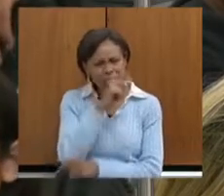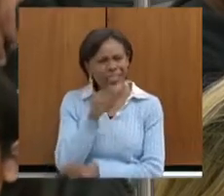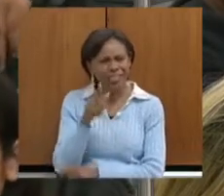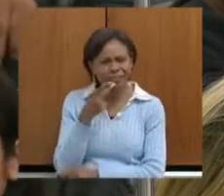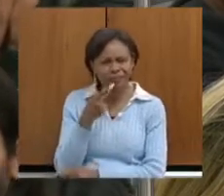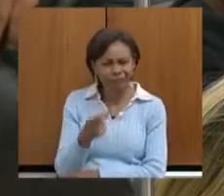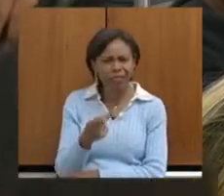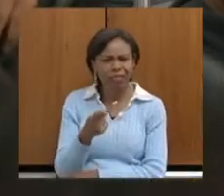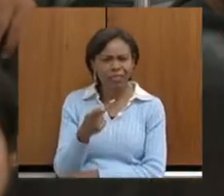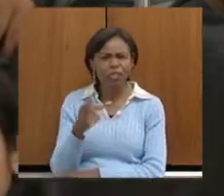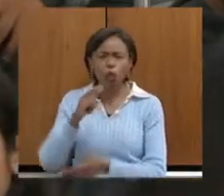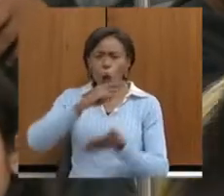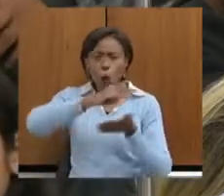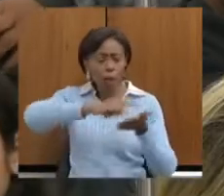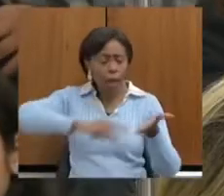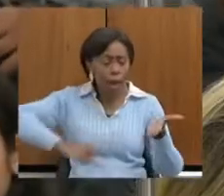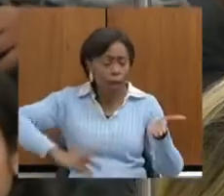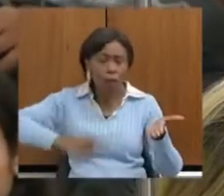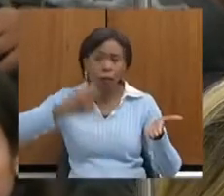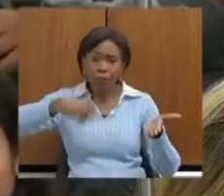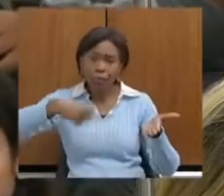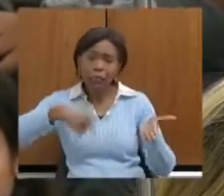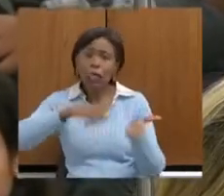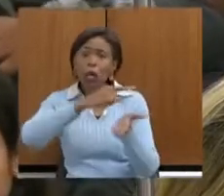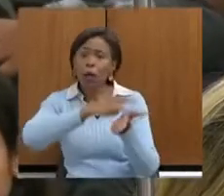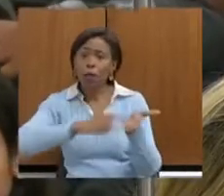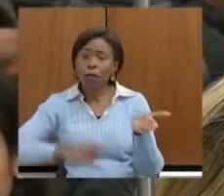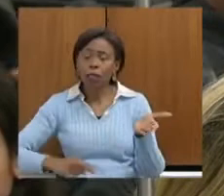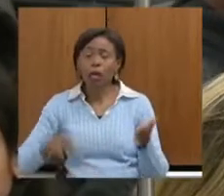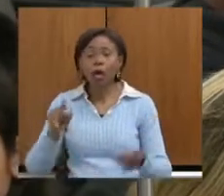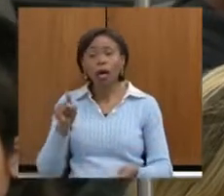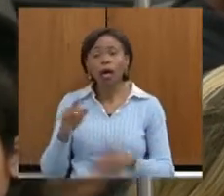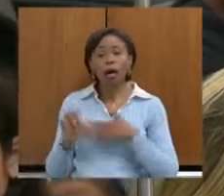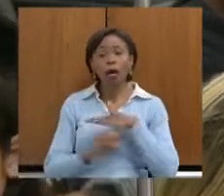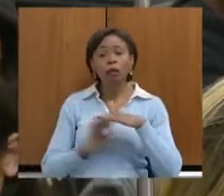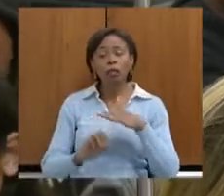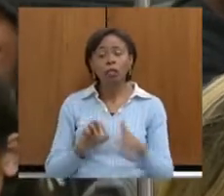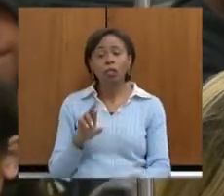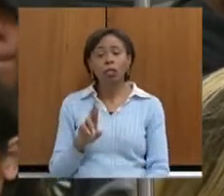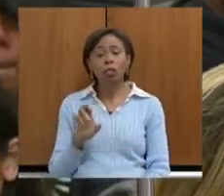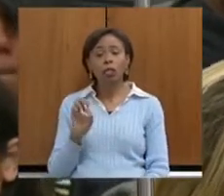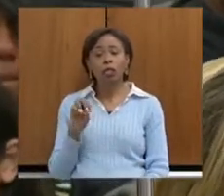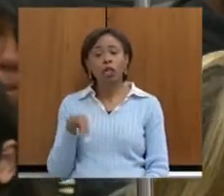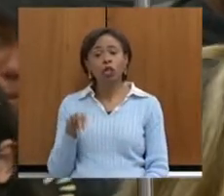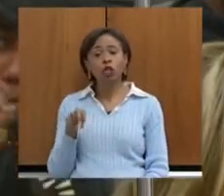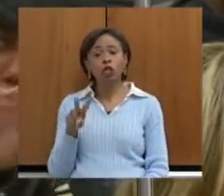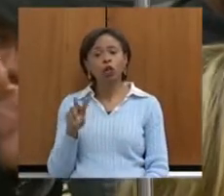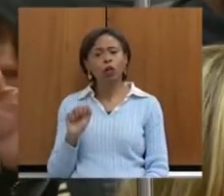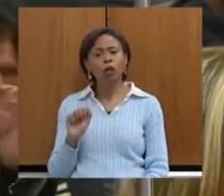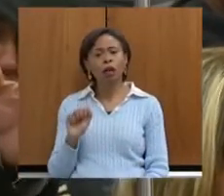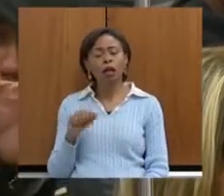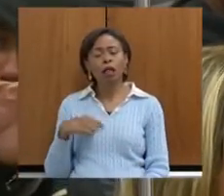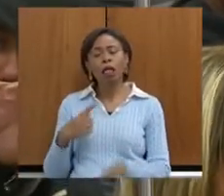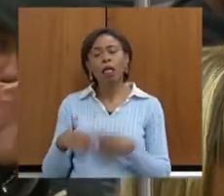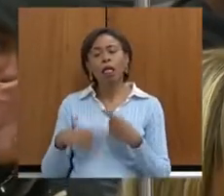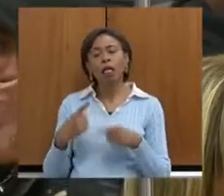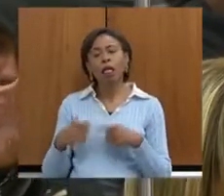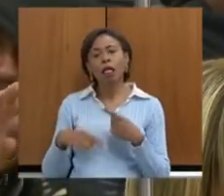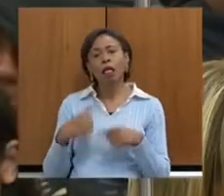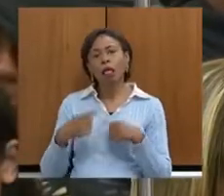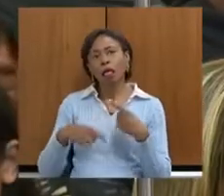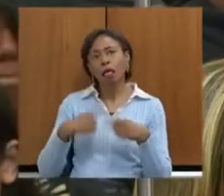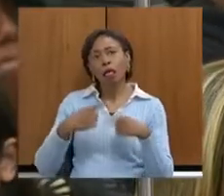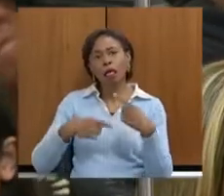fala em documentação é aí a renova o que que faz faz hora com o nosso povo